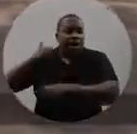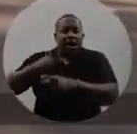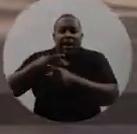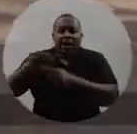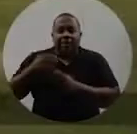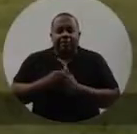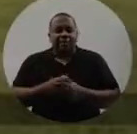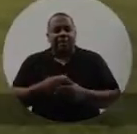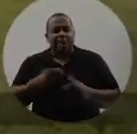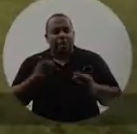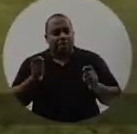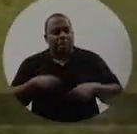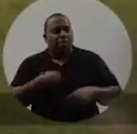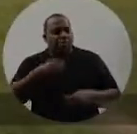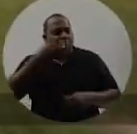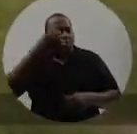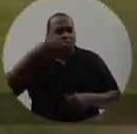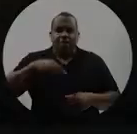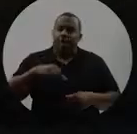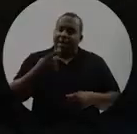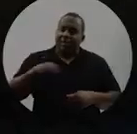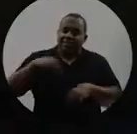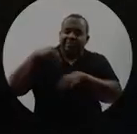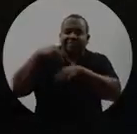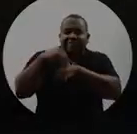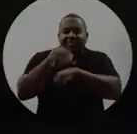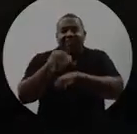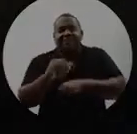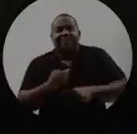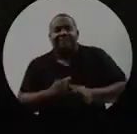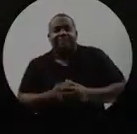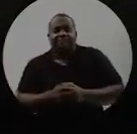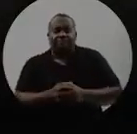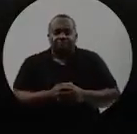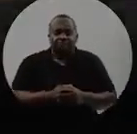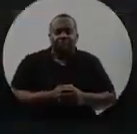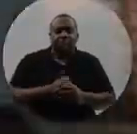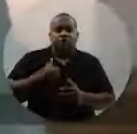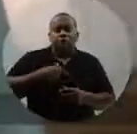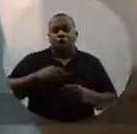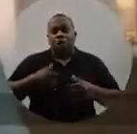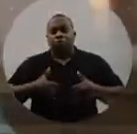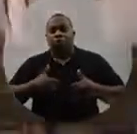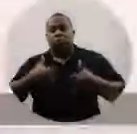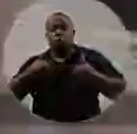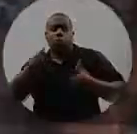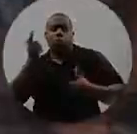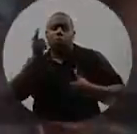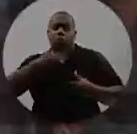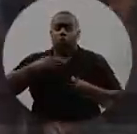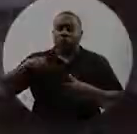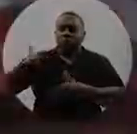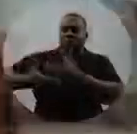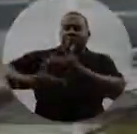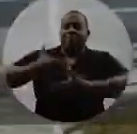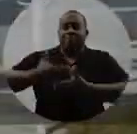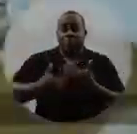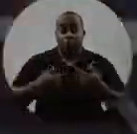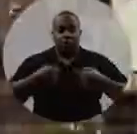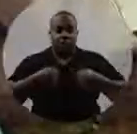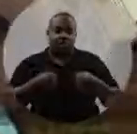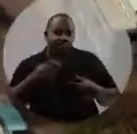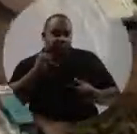passou. Você tá de prova, mas vou lhe dizer que orgulho chegar onde a gente